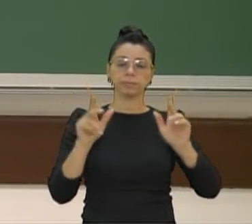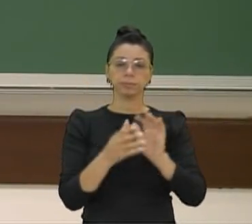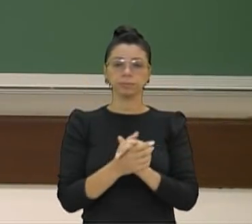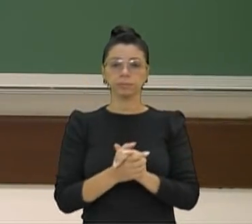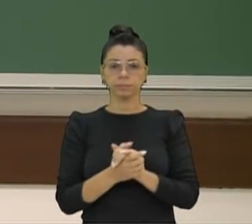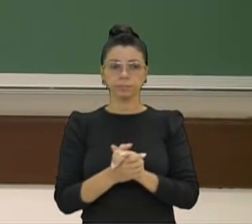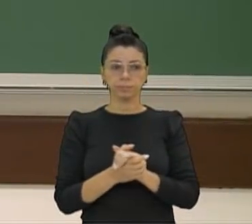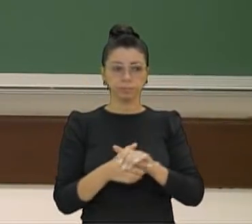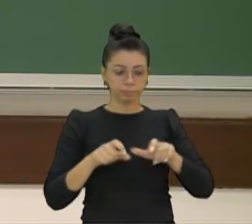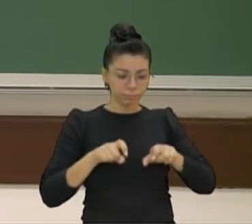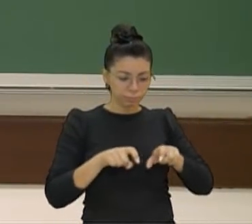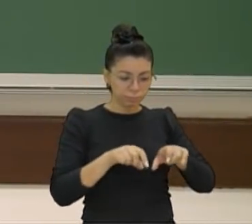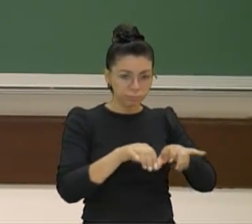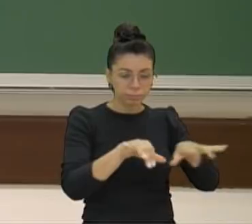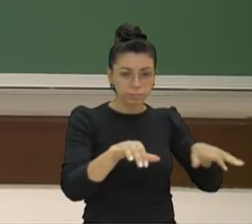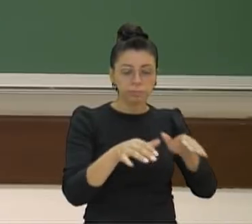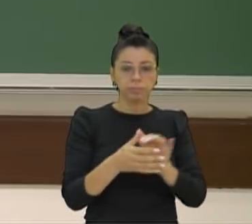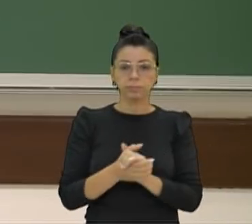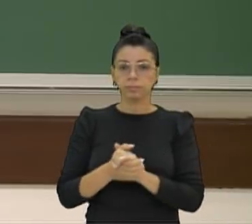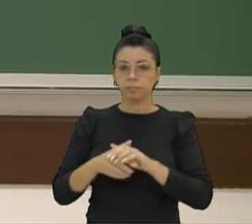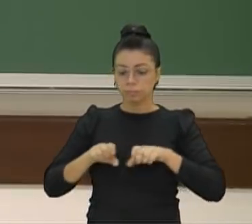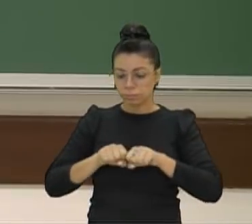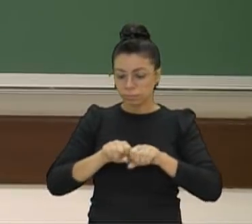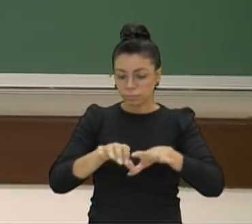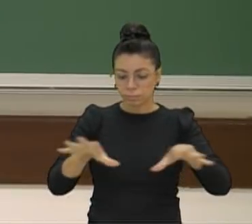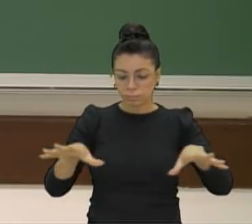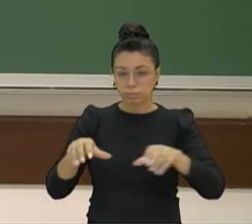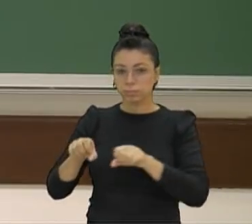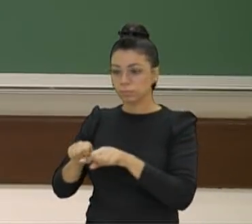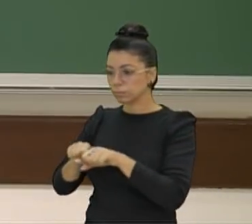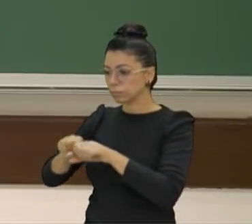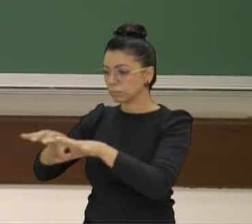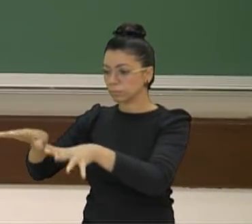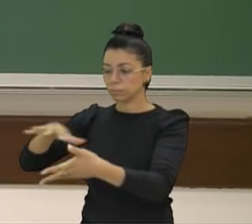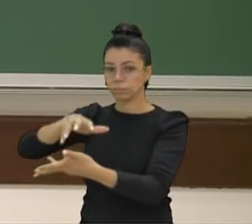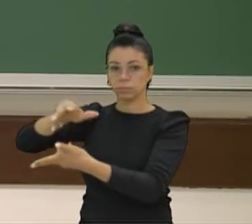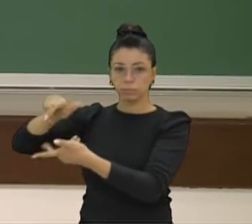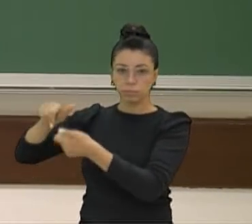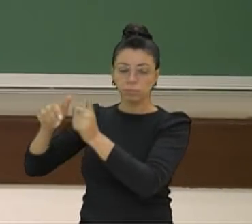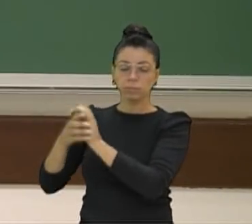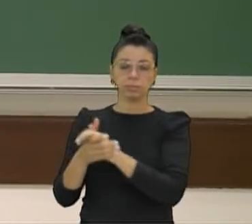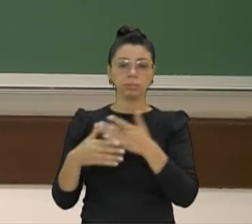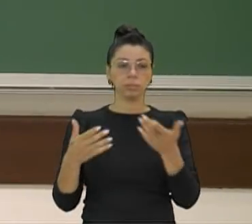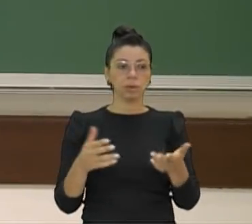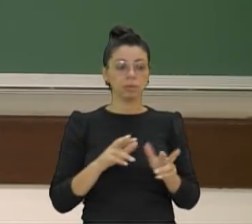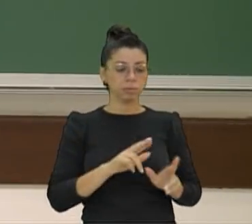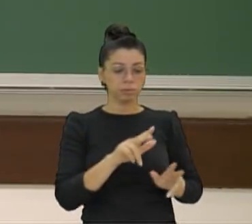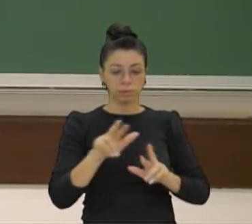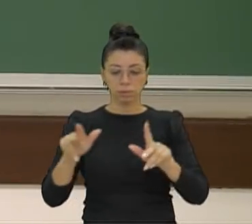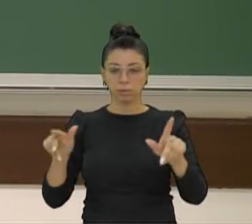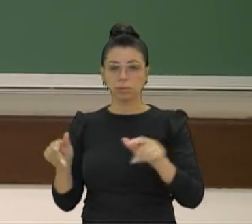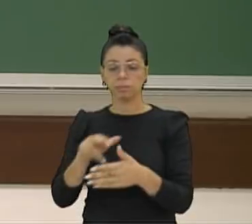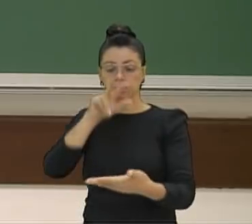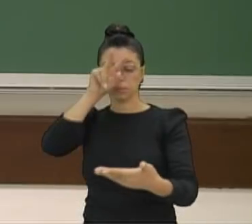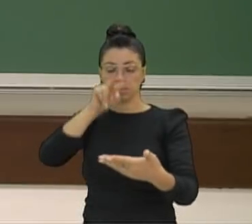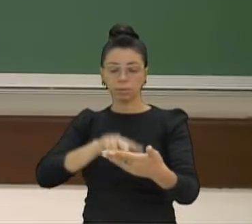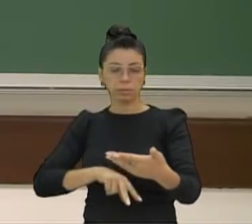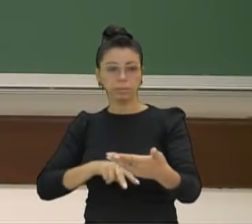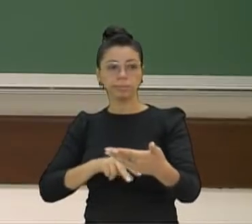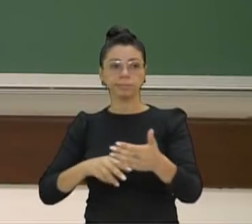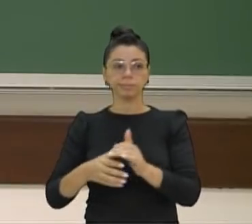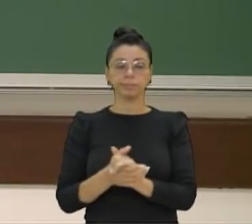surto, epidemia e pandemia. A questão é: leia com atenção a informação abaixo.